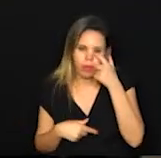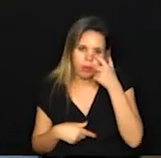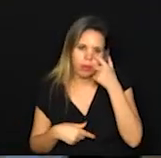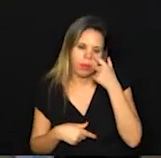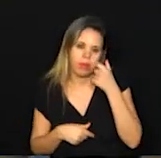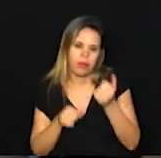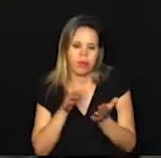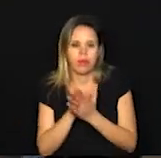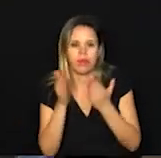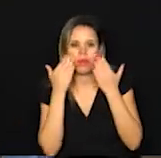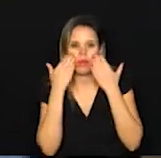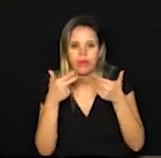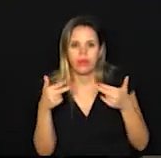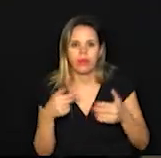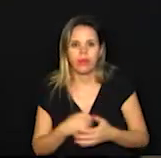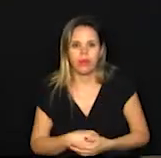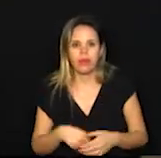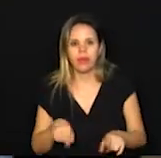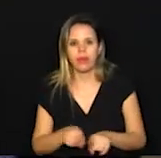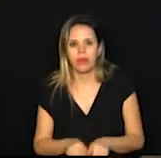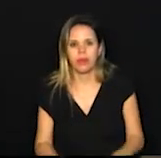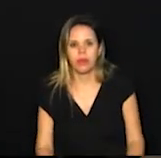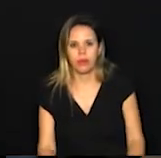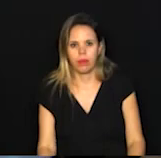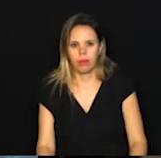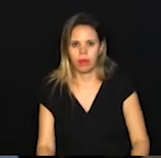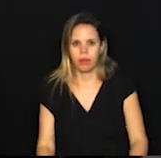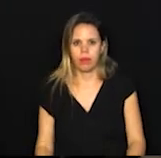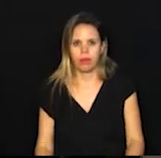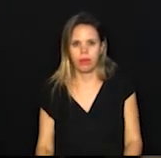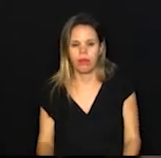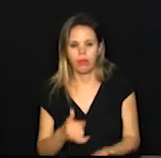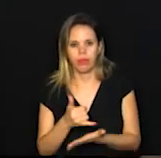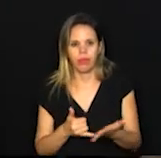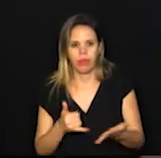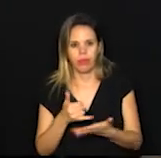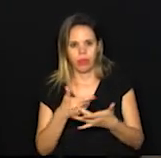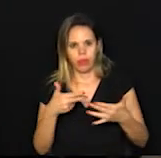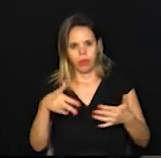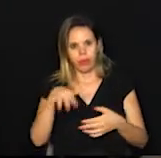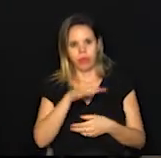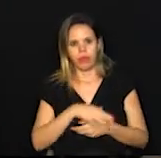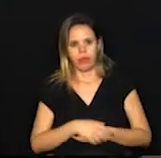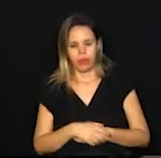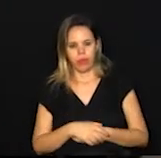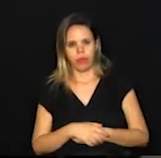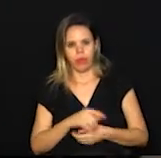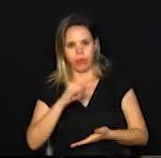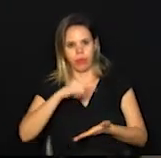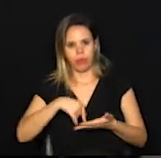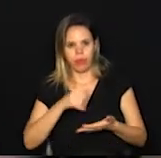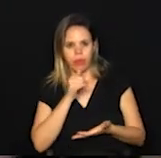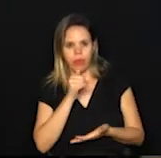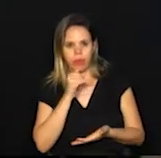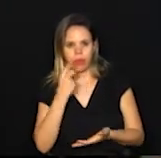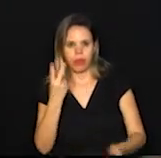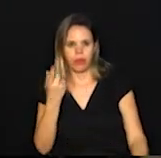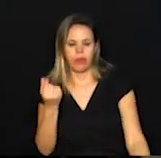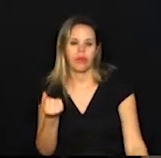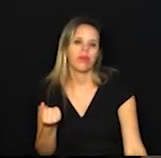taxa de publicidade e também essas taxas como o alvará, por exemplo, que tem um